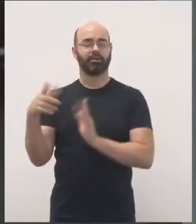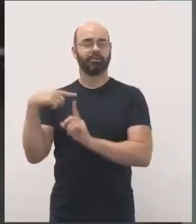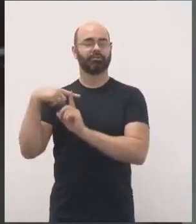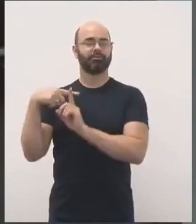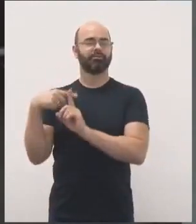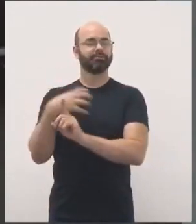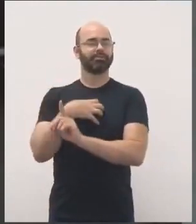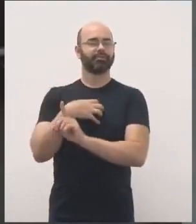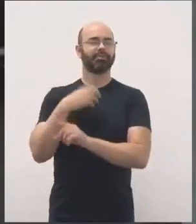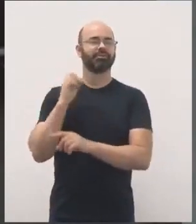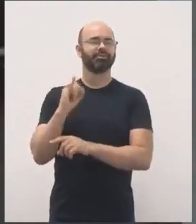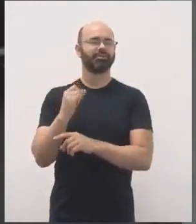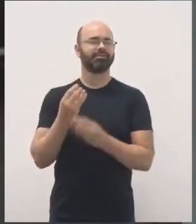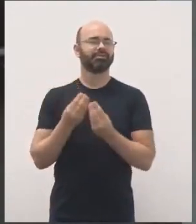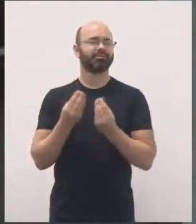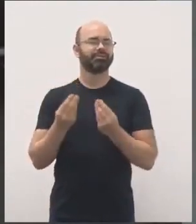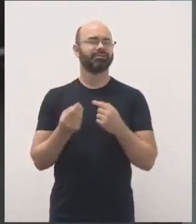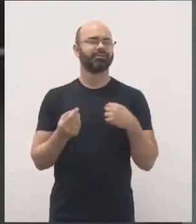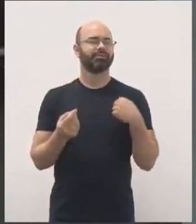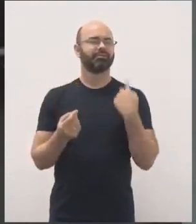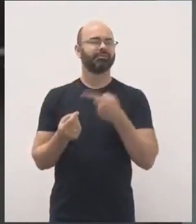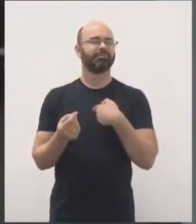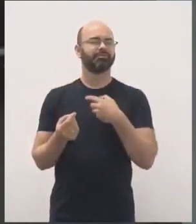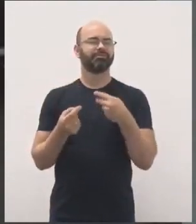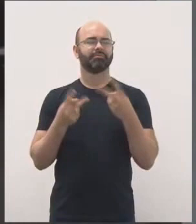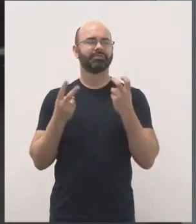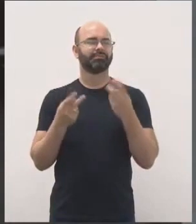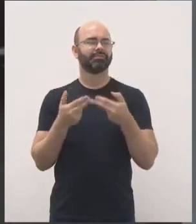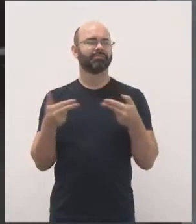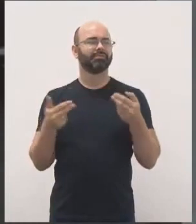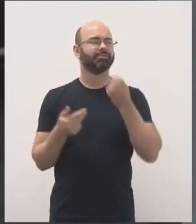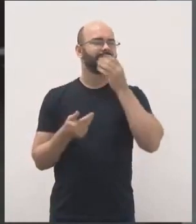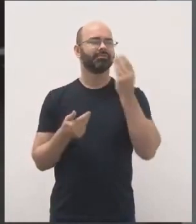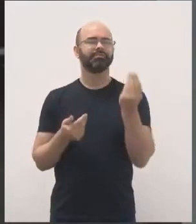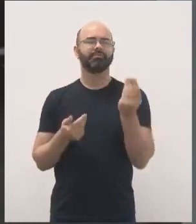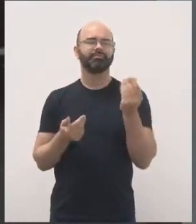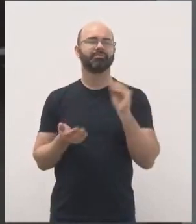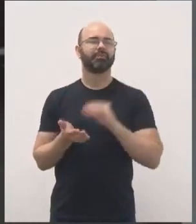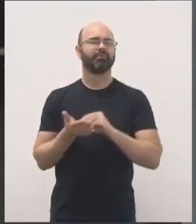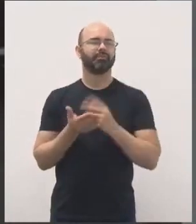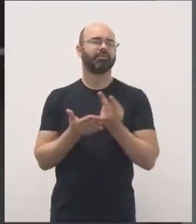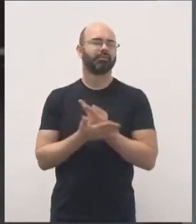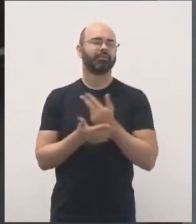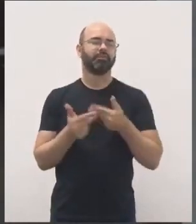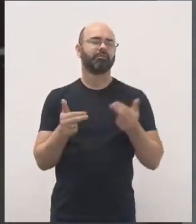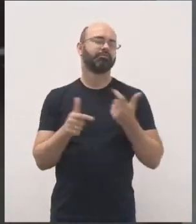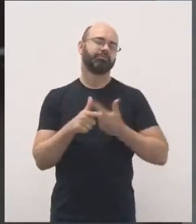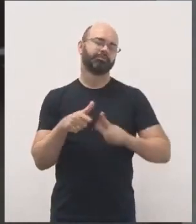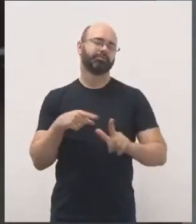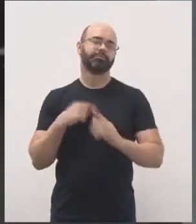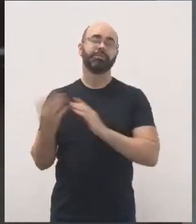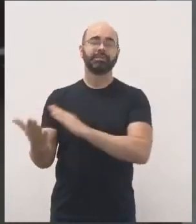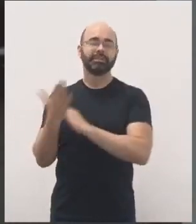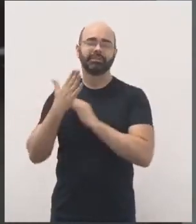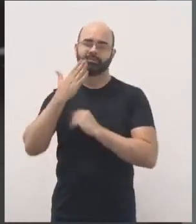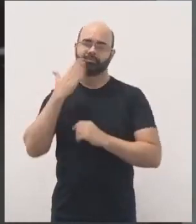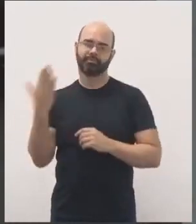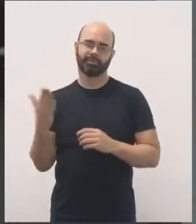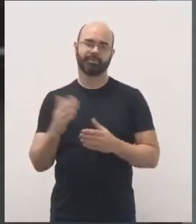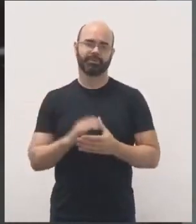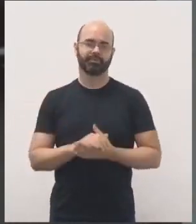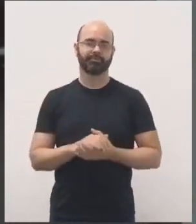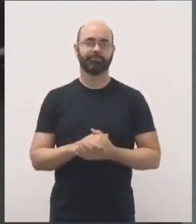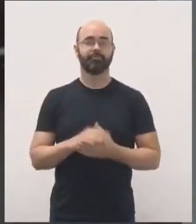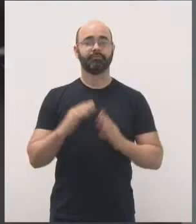que alguma coisa não está indo muito bem, que a gente saiba pedir ajuda, né? E aí a gente considera que